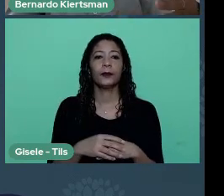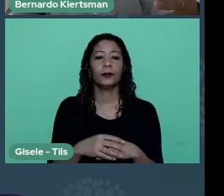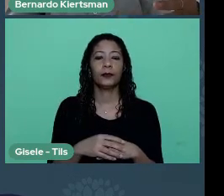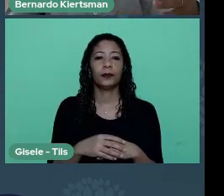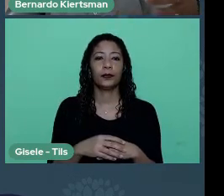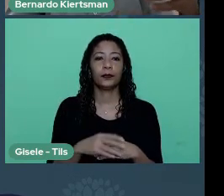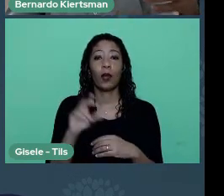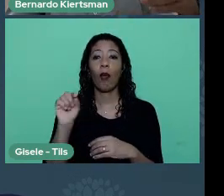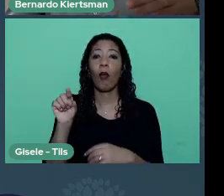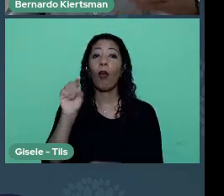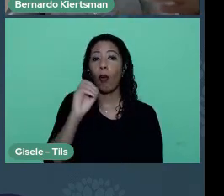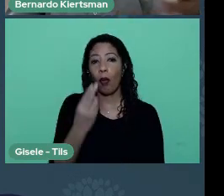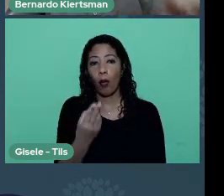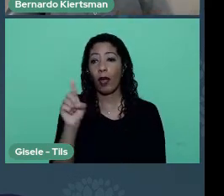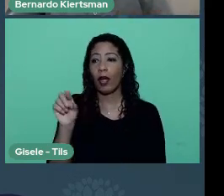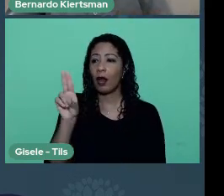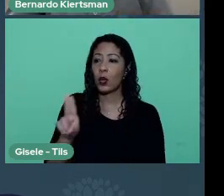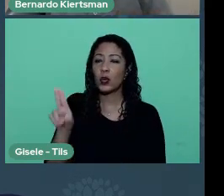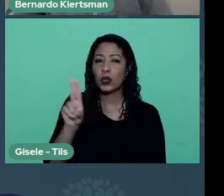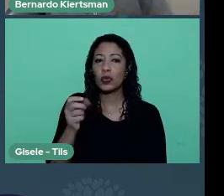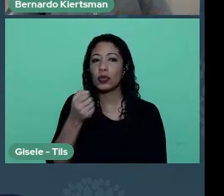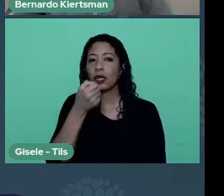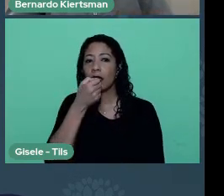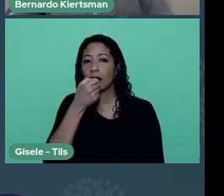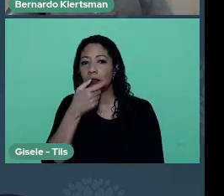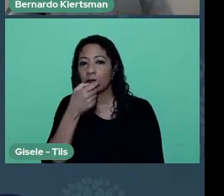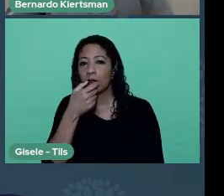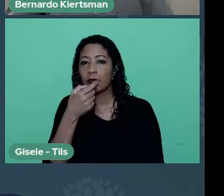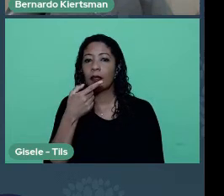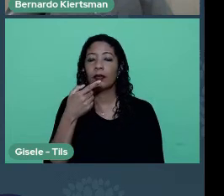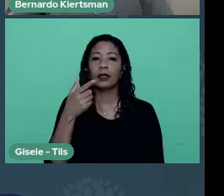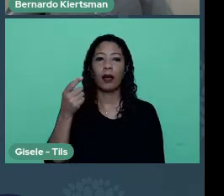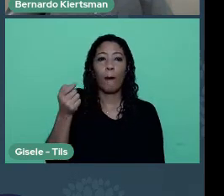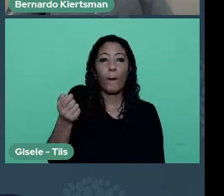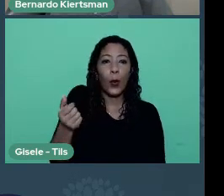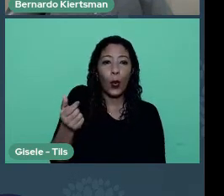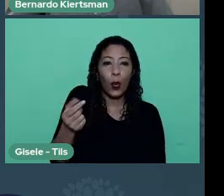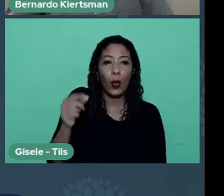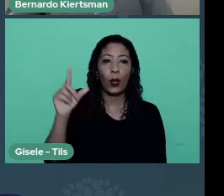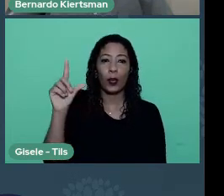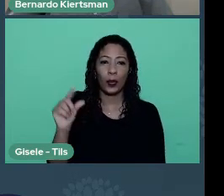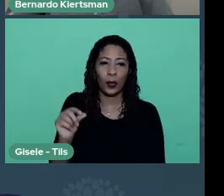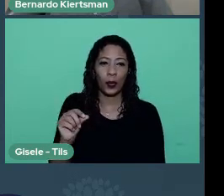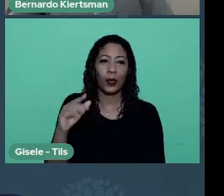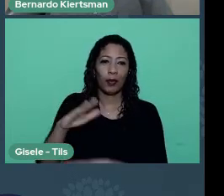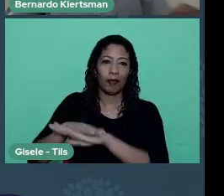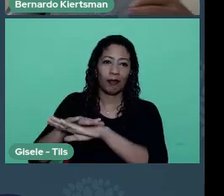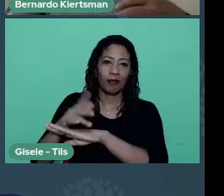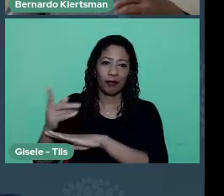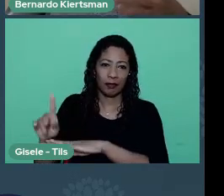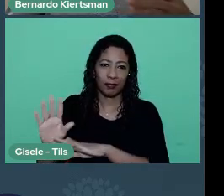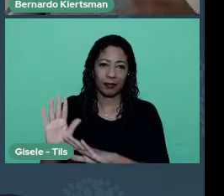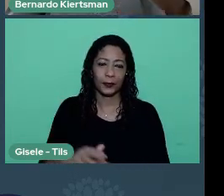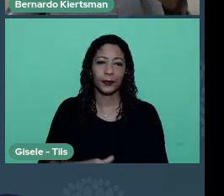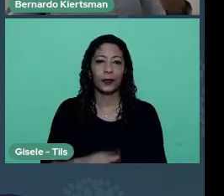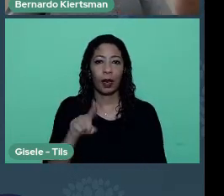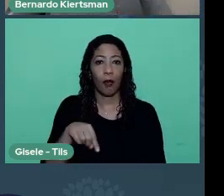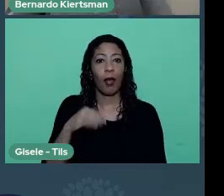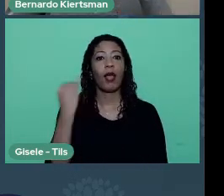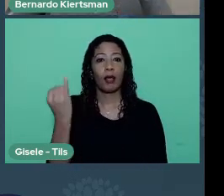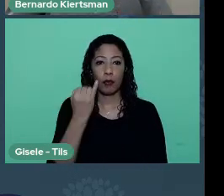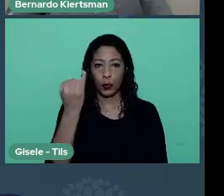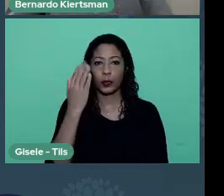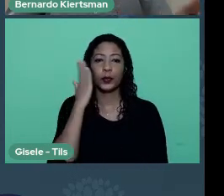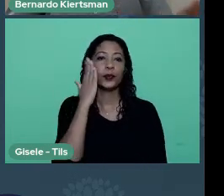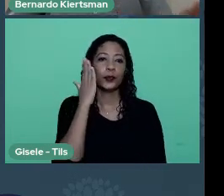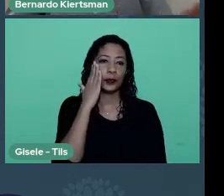usando o medicamento muito menos do que ela deveria usar, e isso é importante ser checado. Muitas vezes